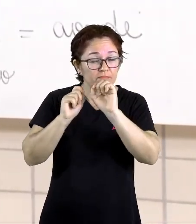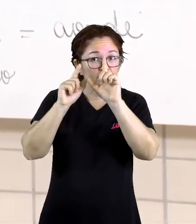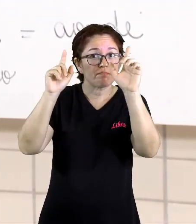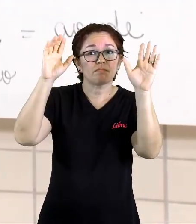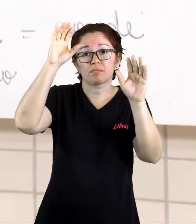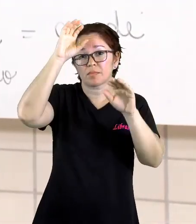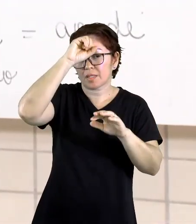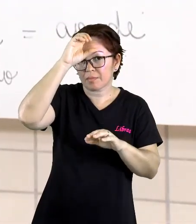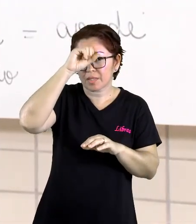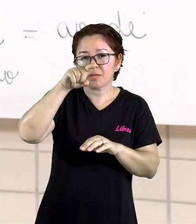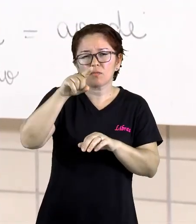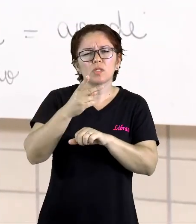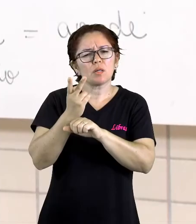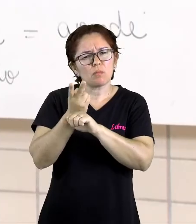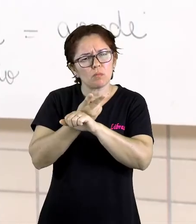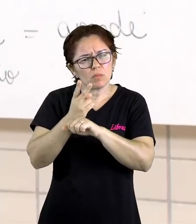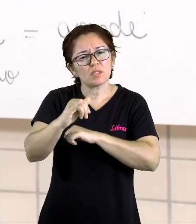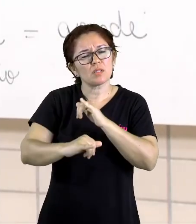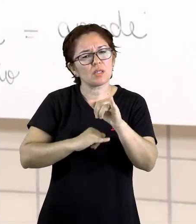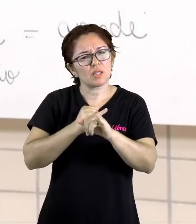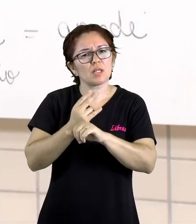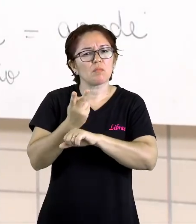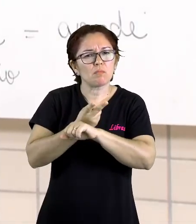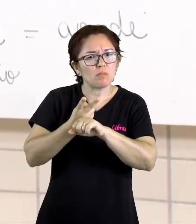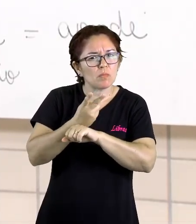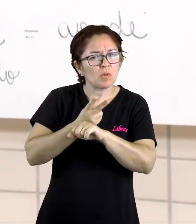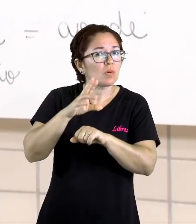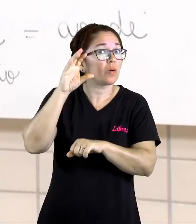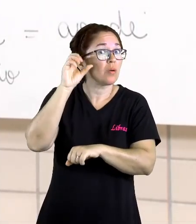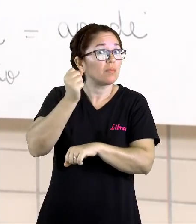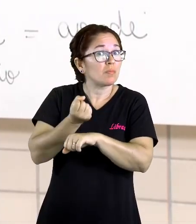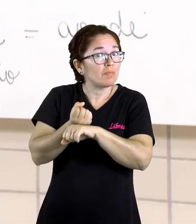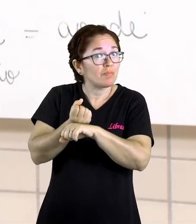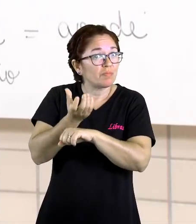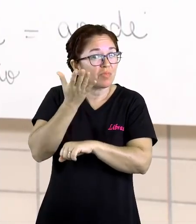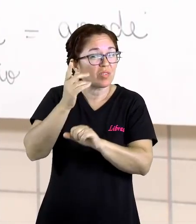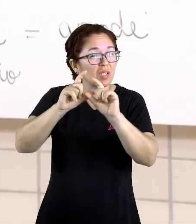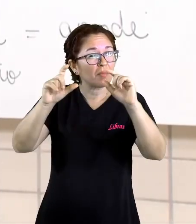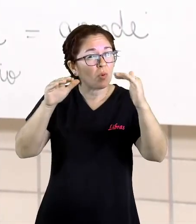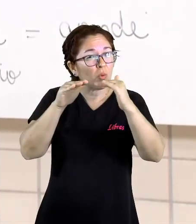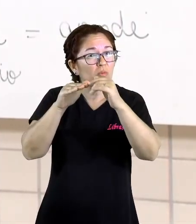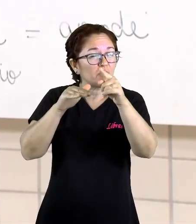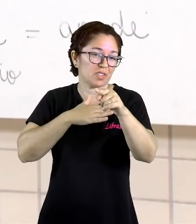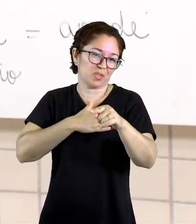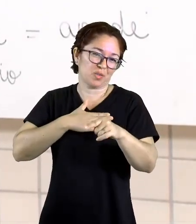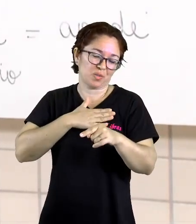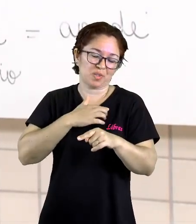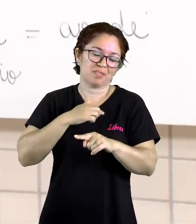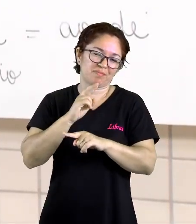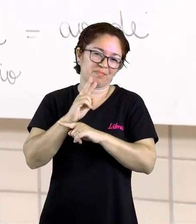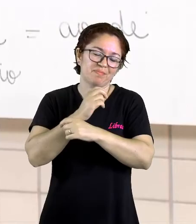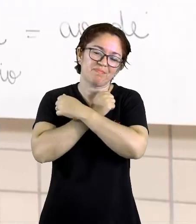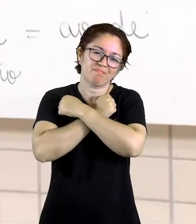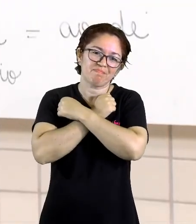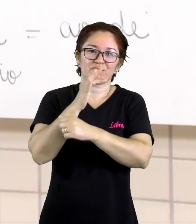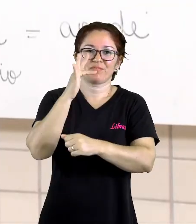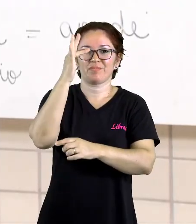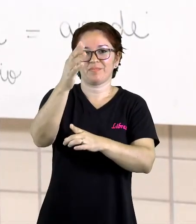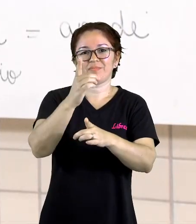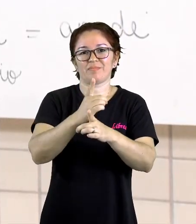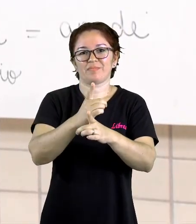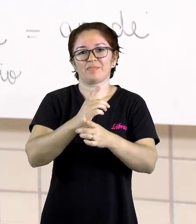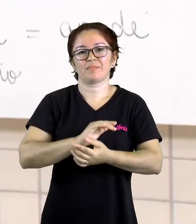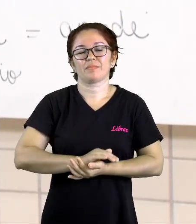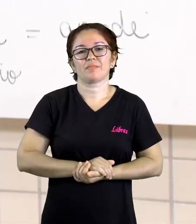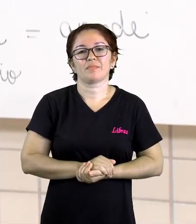que vocês queiram se informar. Tenho certeza que vocês irão gostar. Um abraço e até a próxima aula.